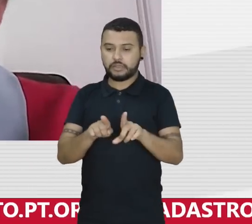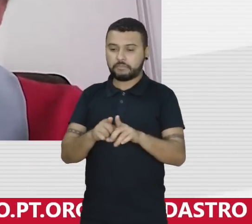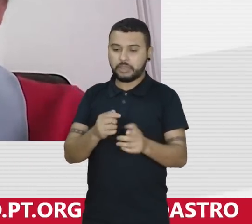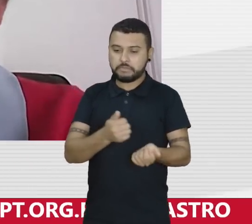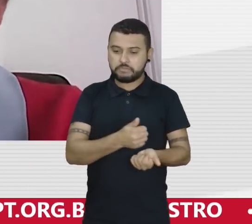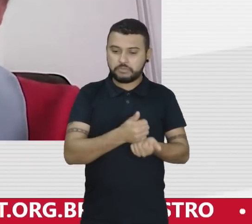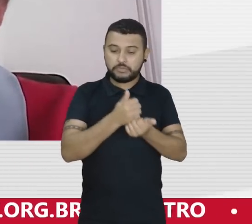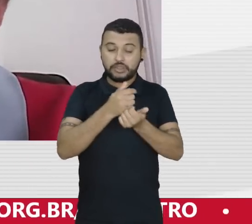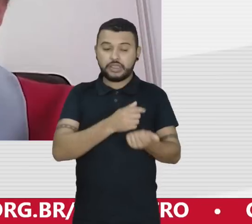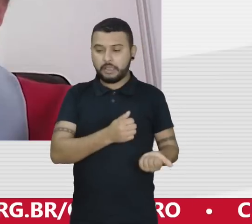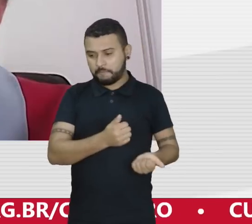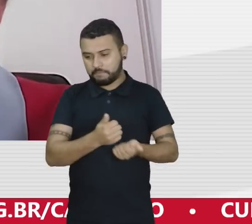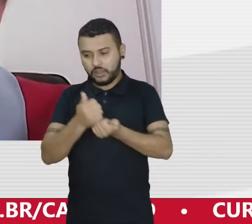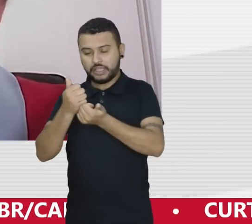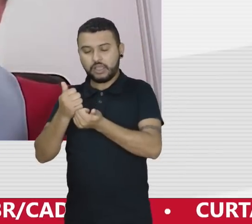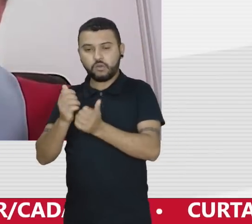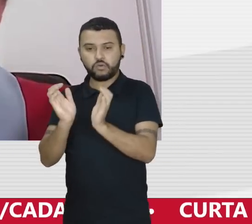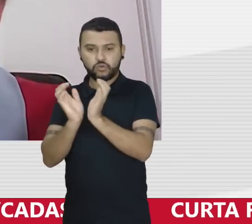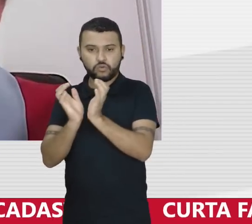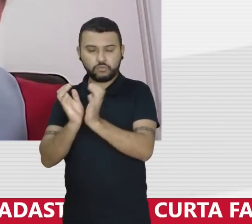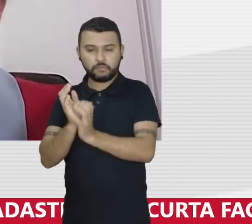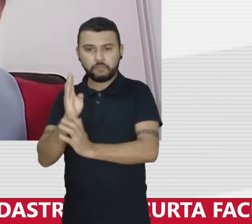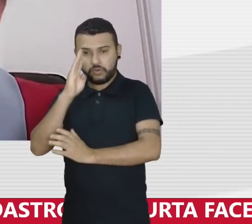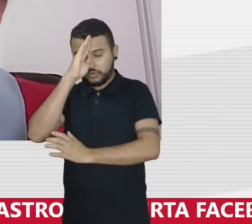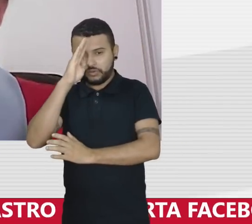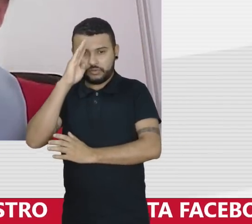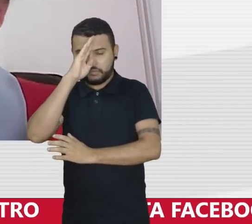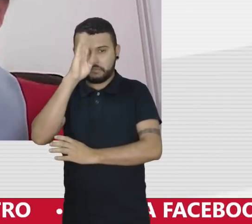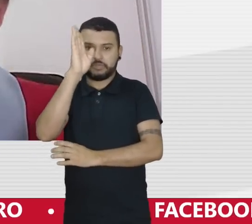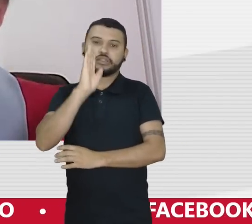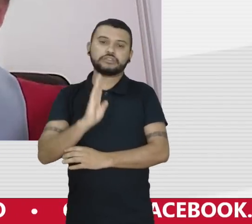parceiros do Bolsonaro na gestão do Estado brasileiro.